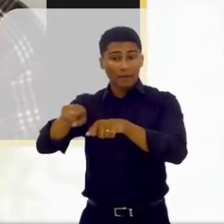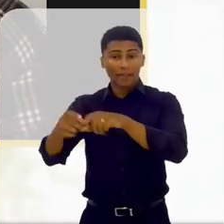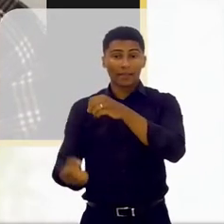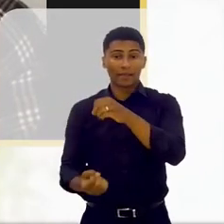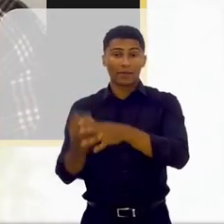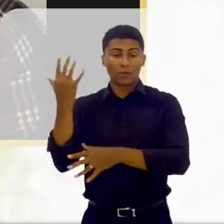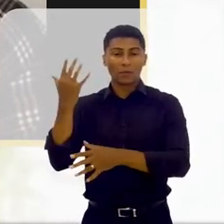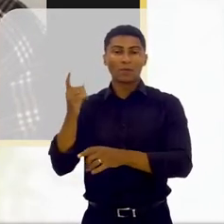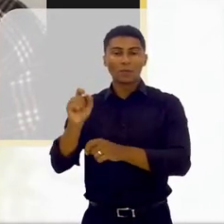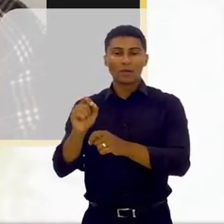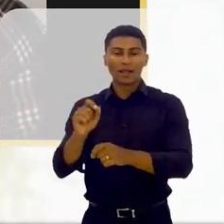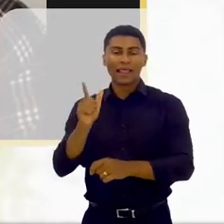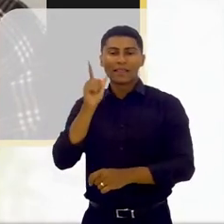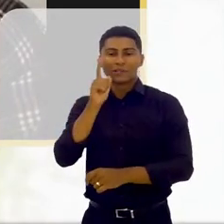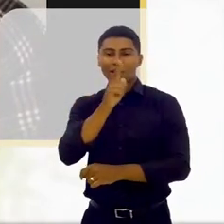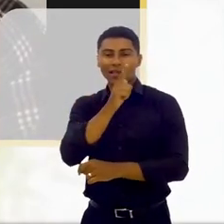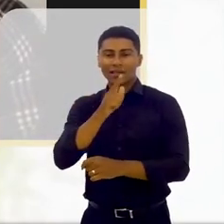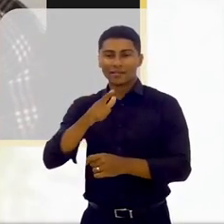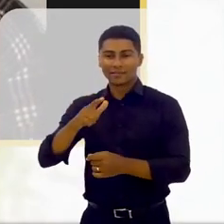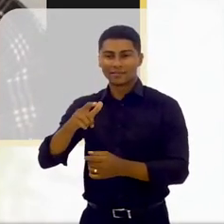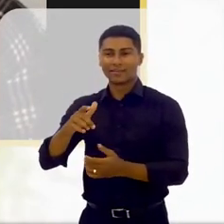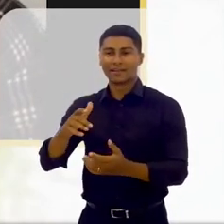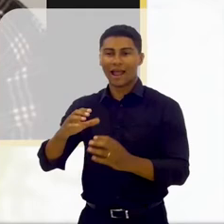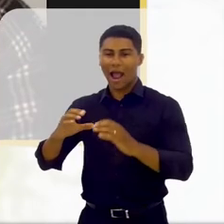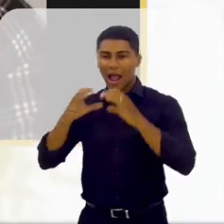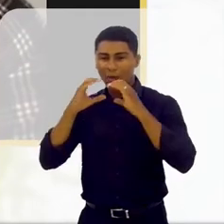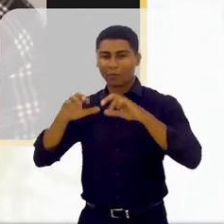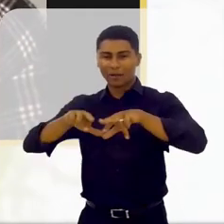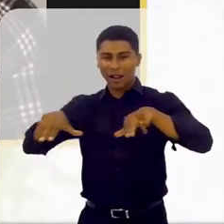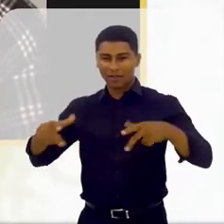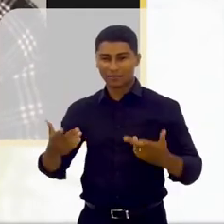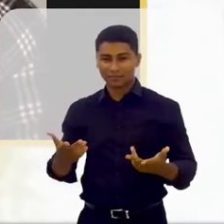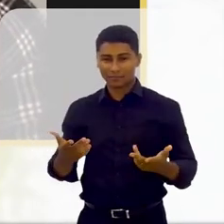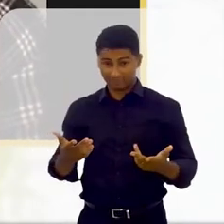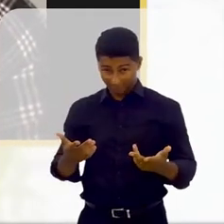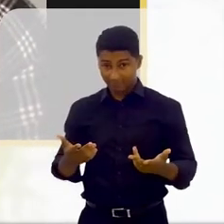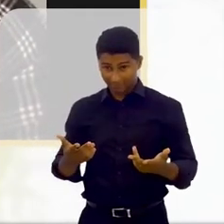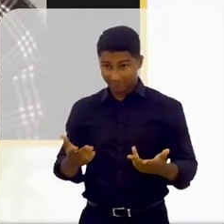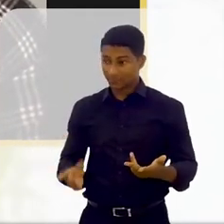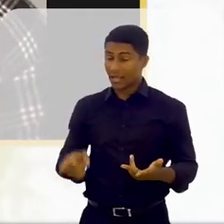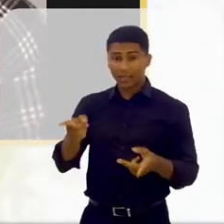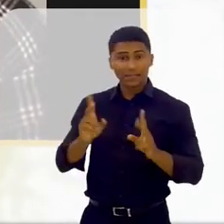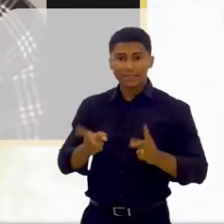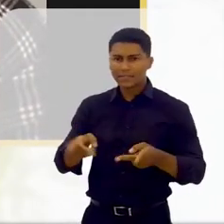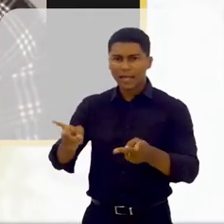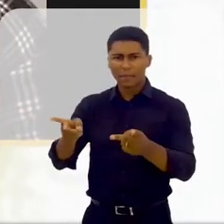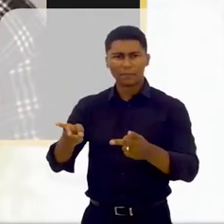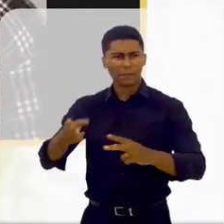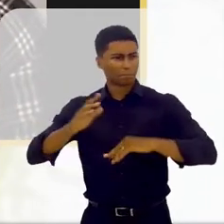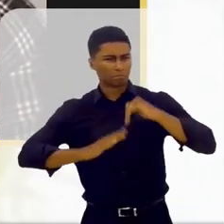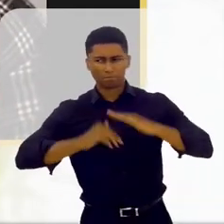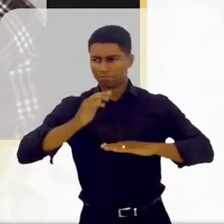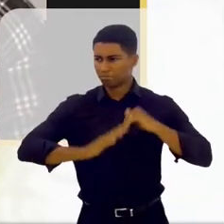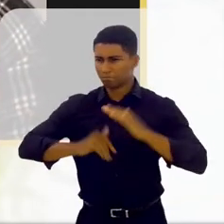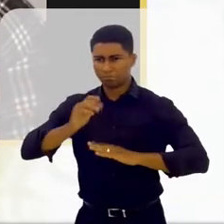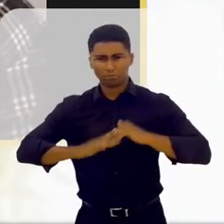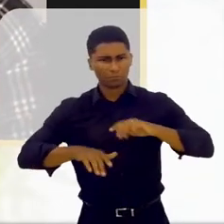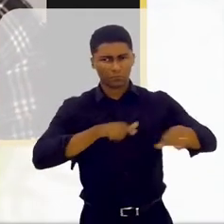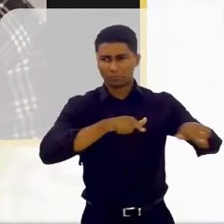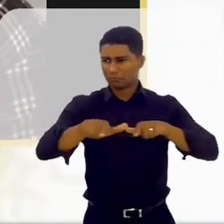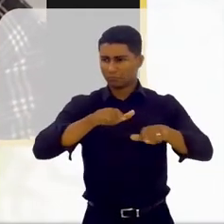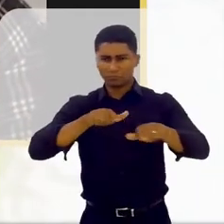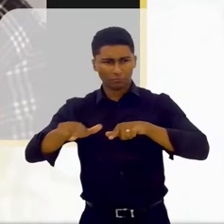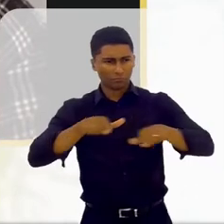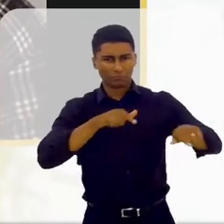numa empresa, porém ela abriu uma hamburgueria pelo fato da gente ficar ali, ó. Pô, você manja pra caramba, ela sempre foi chefe pros outros, sempre Trabalhando para os trabalhando outros. no